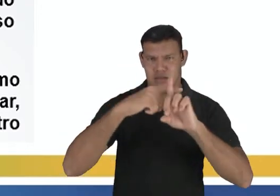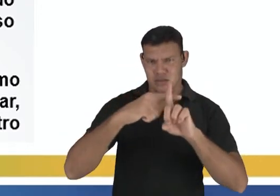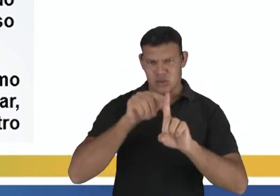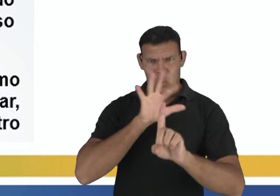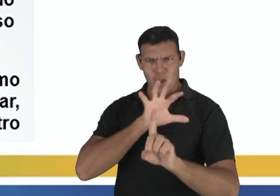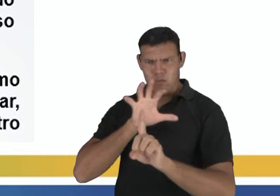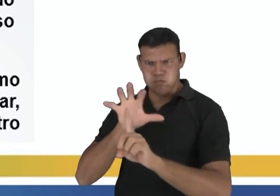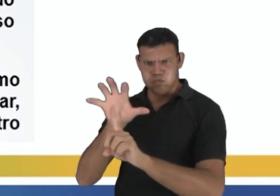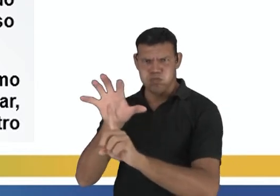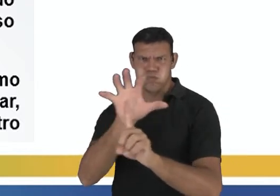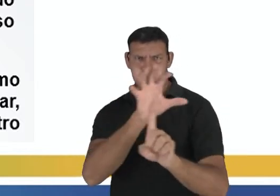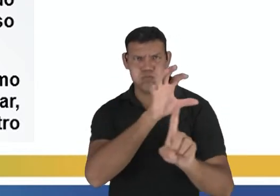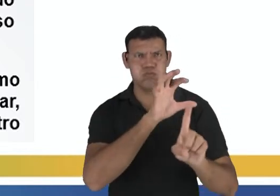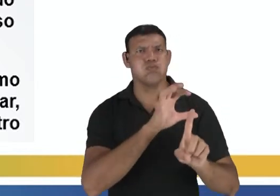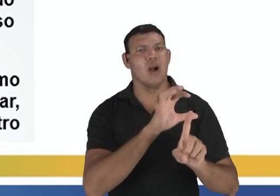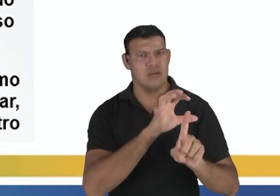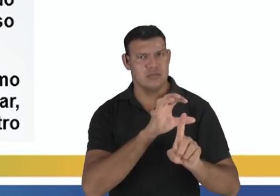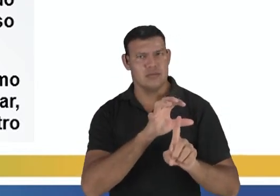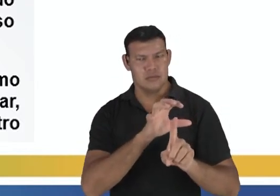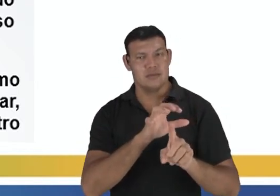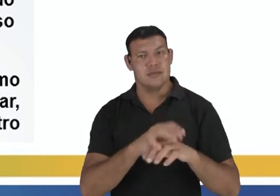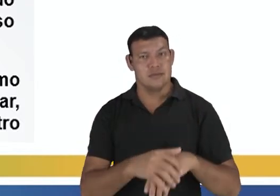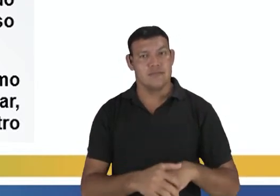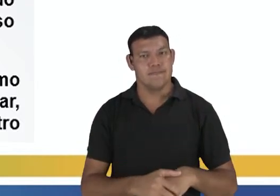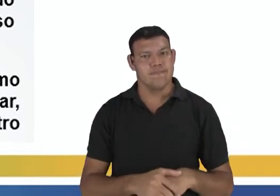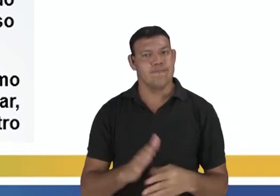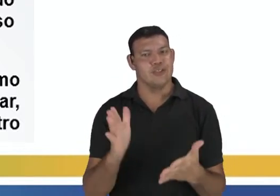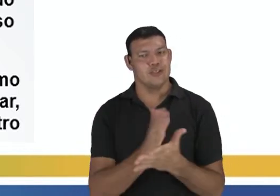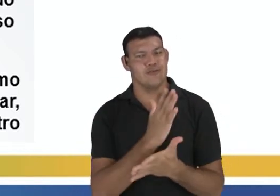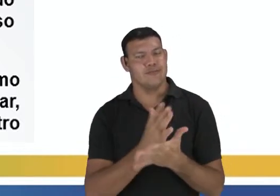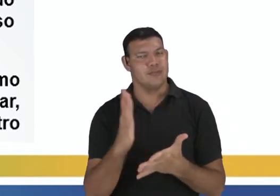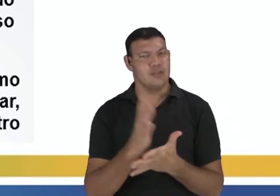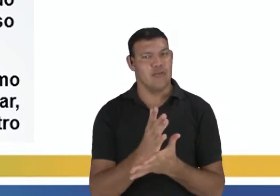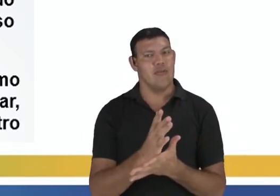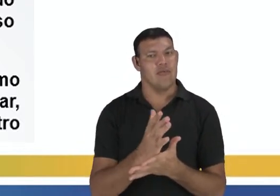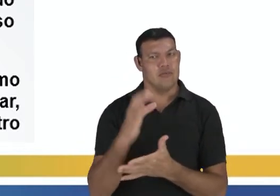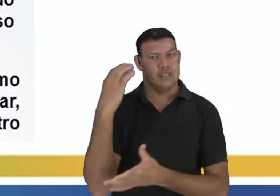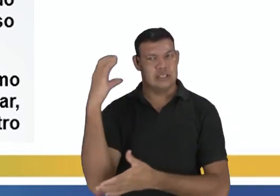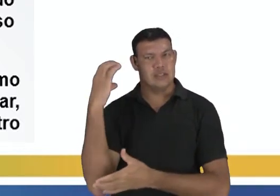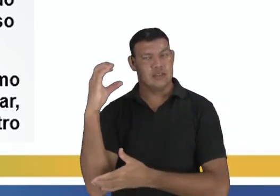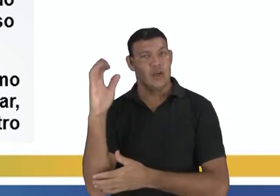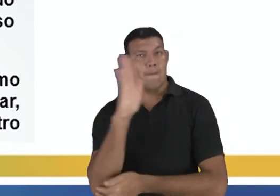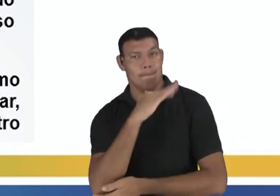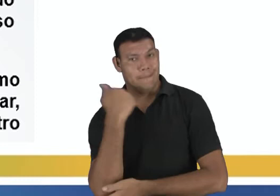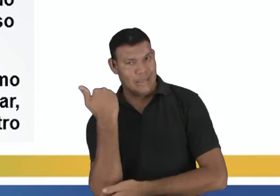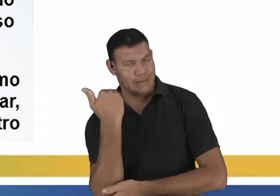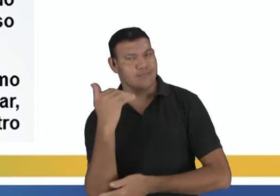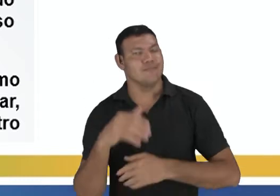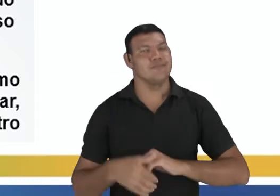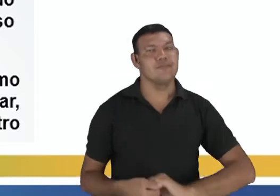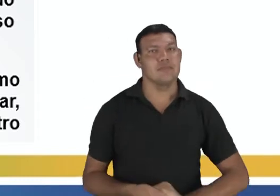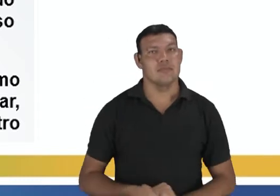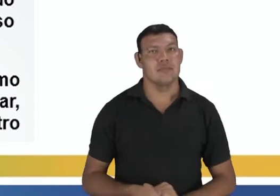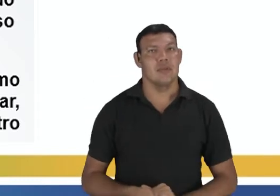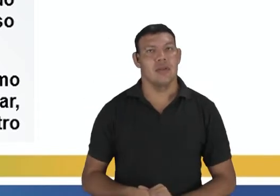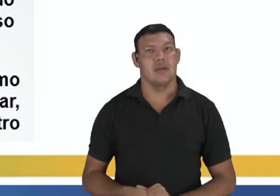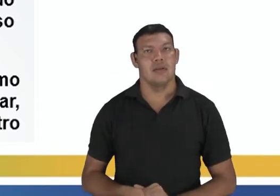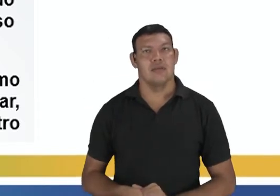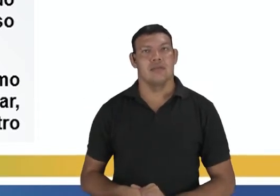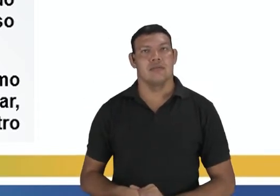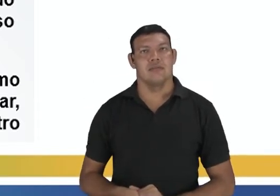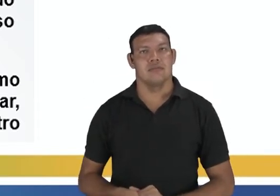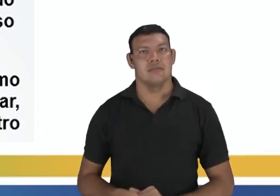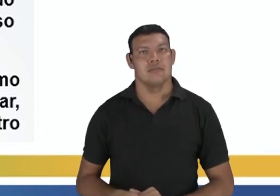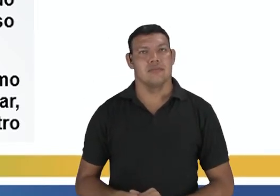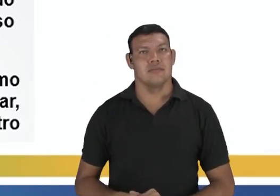inclusive ela chegou a condenar alguns cientistas que apoiaram o sistema heliocêntrico. Você vai ver que teve cientista que morreu, não